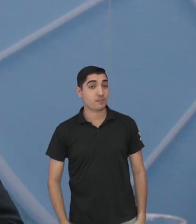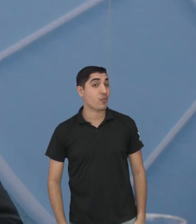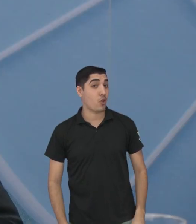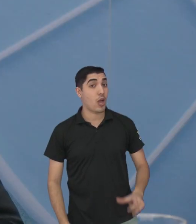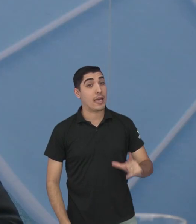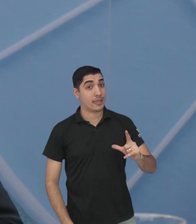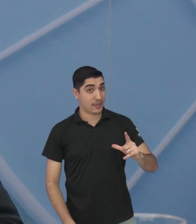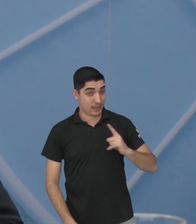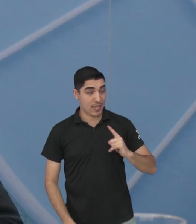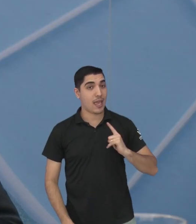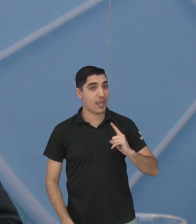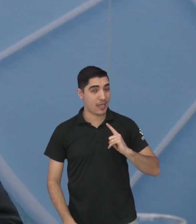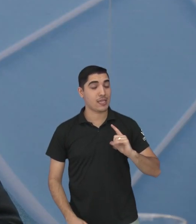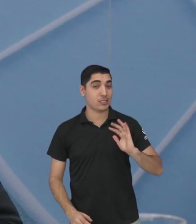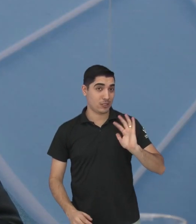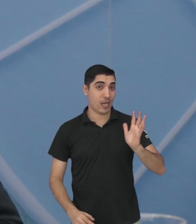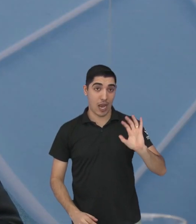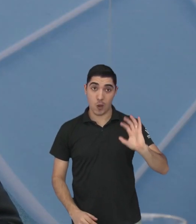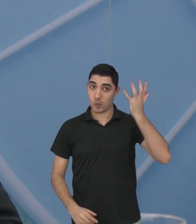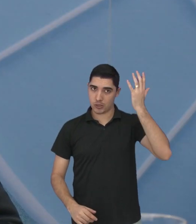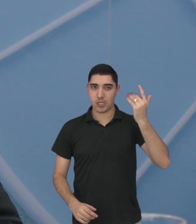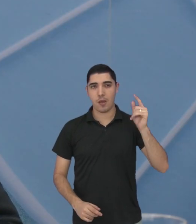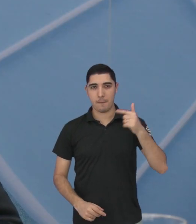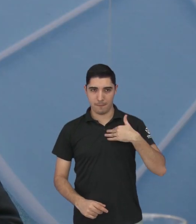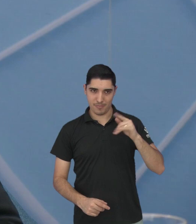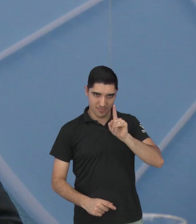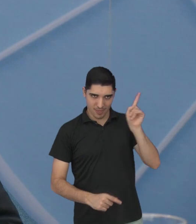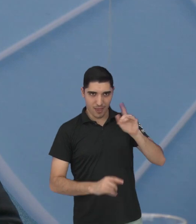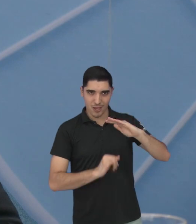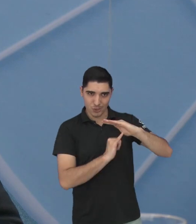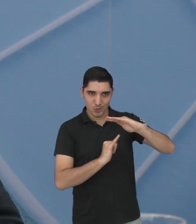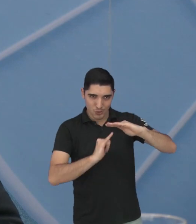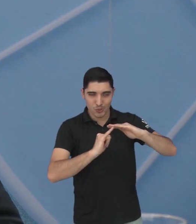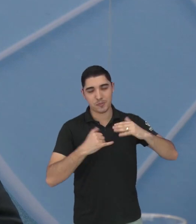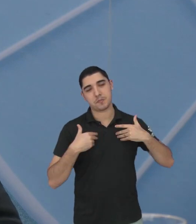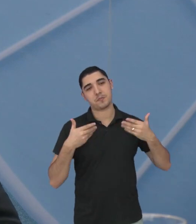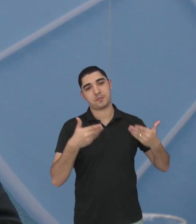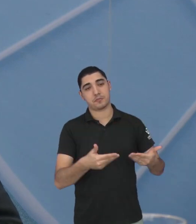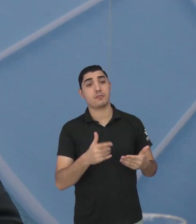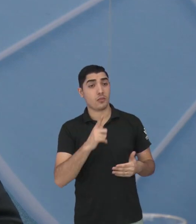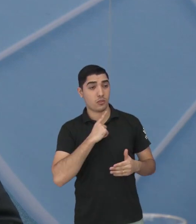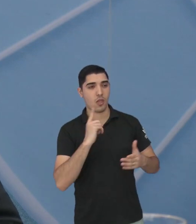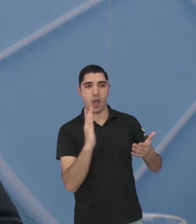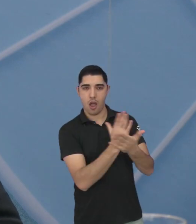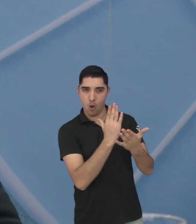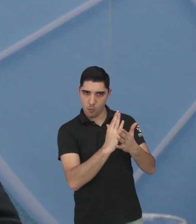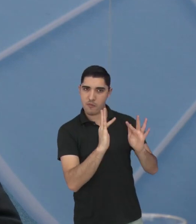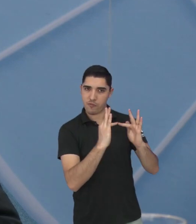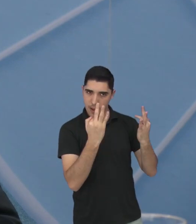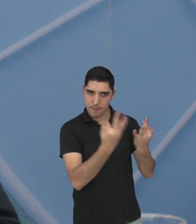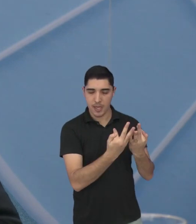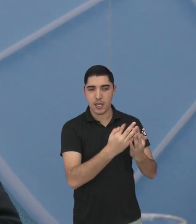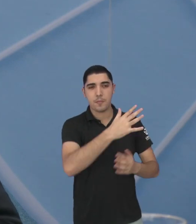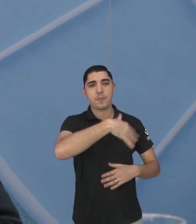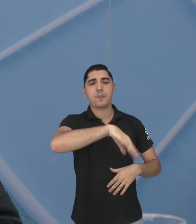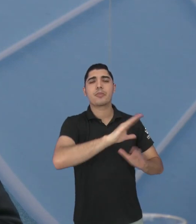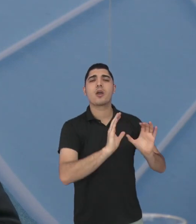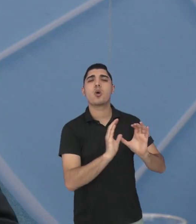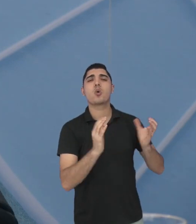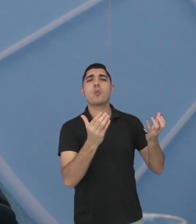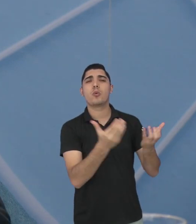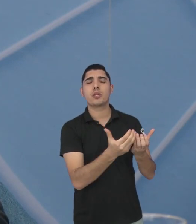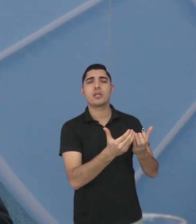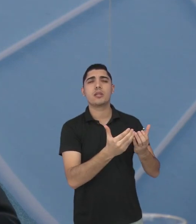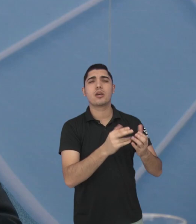uma situação, né, que eu passei lá na instituição, que a gente atende algumas famílias de uma comunidade que